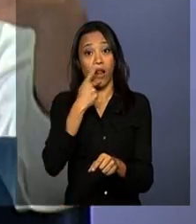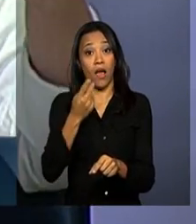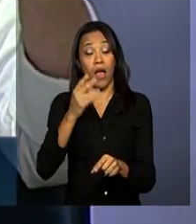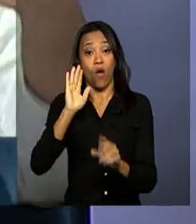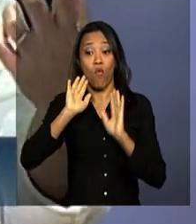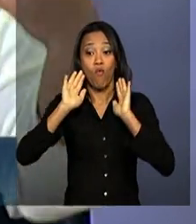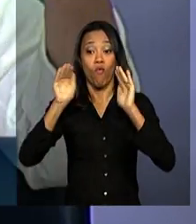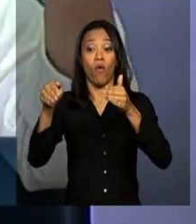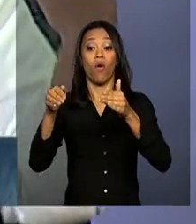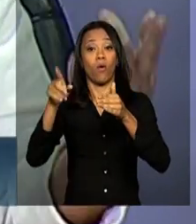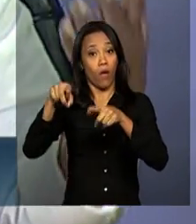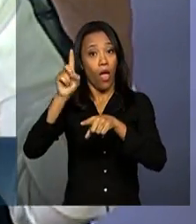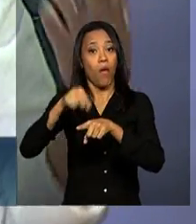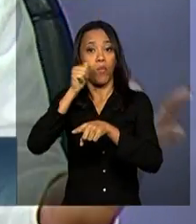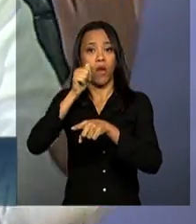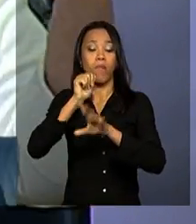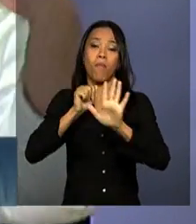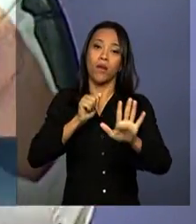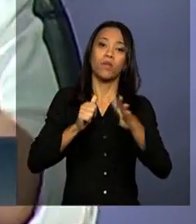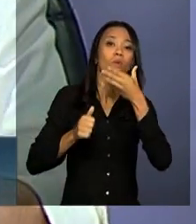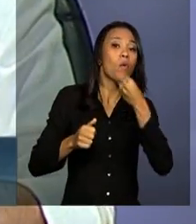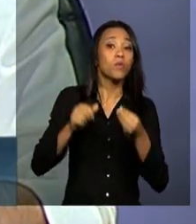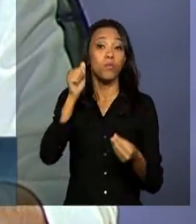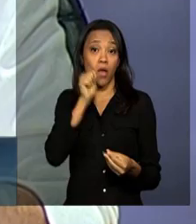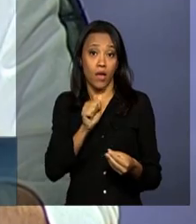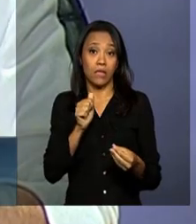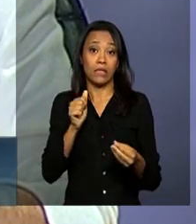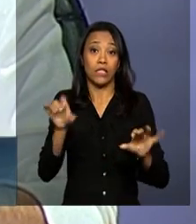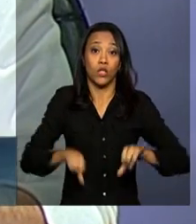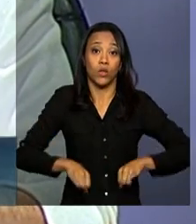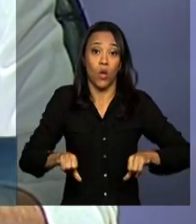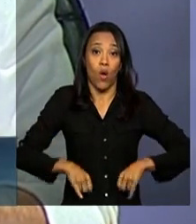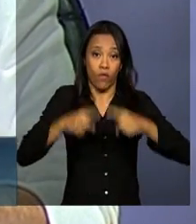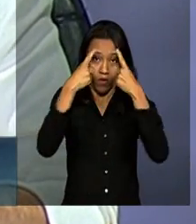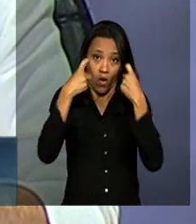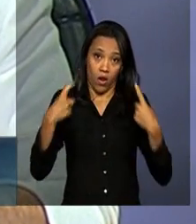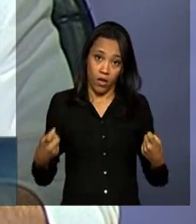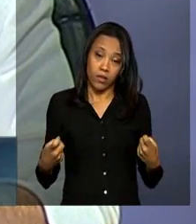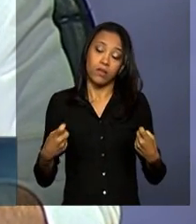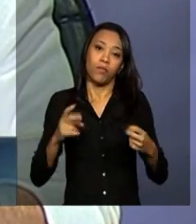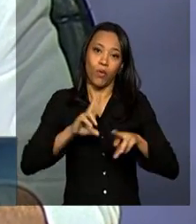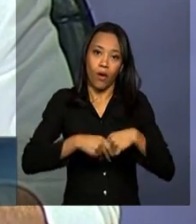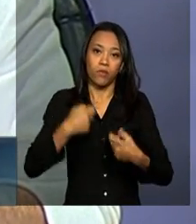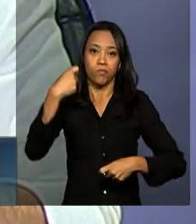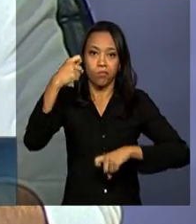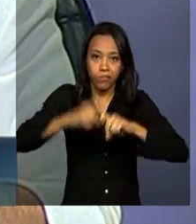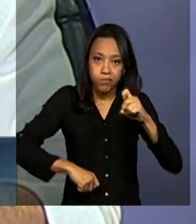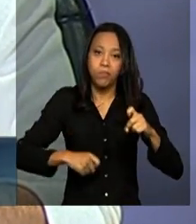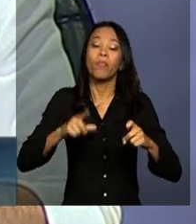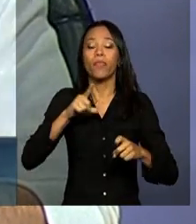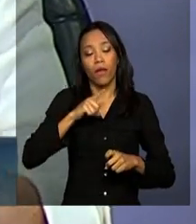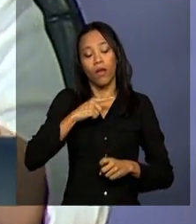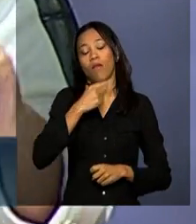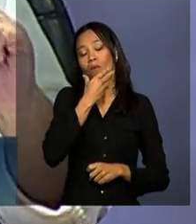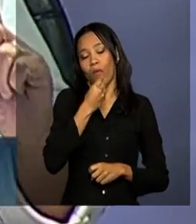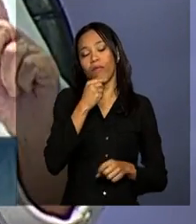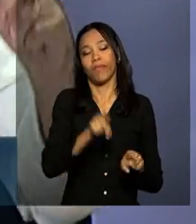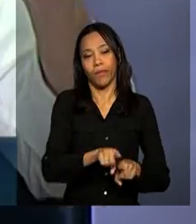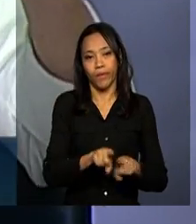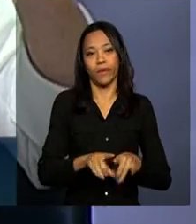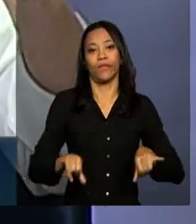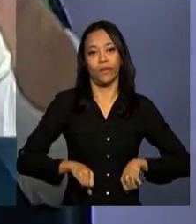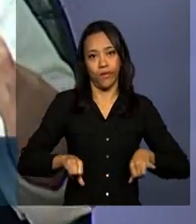mulher, mas homens e mulheres vítimas de violência sexual, porque também homem sofre violência sexual,